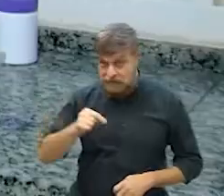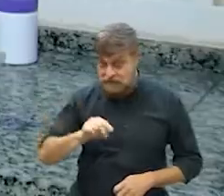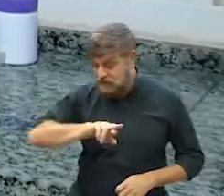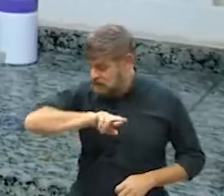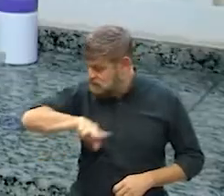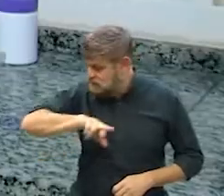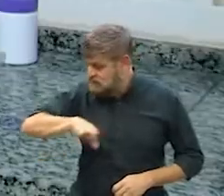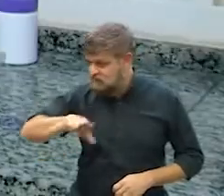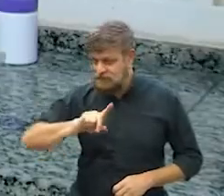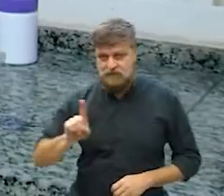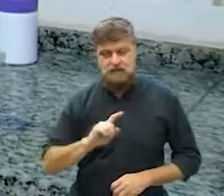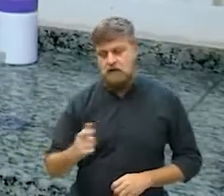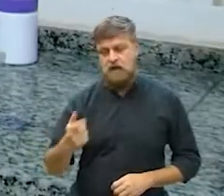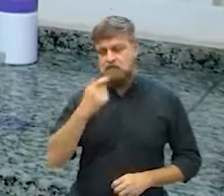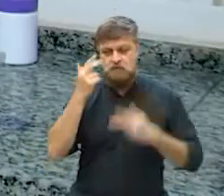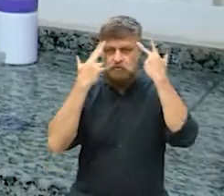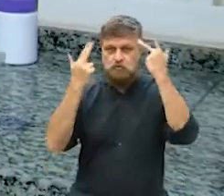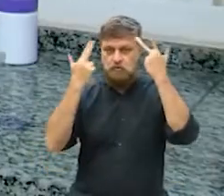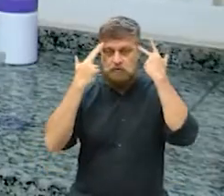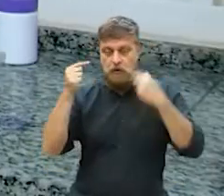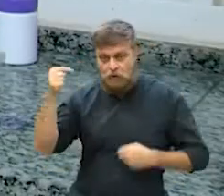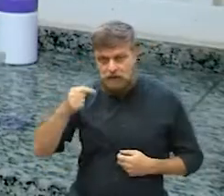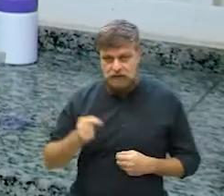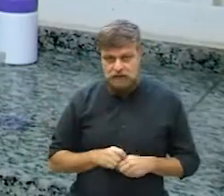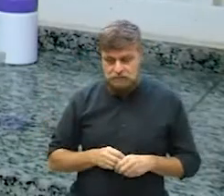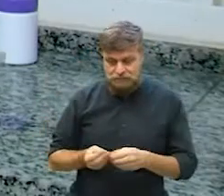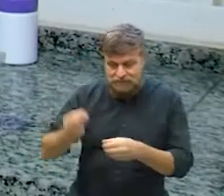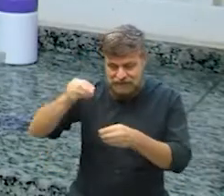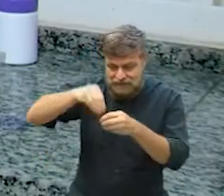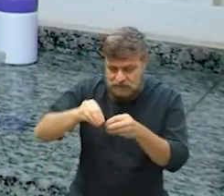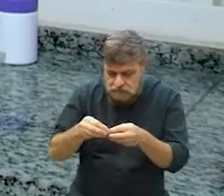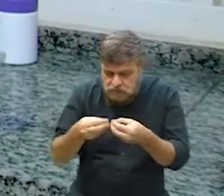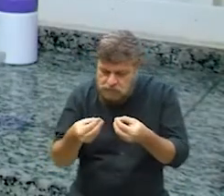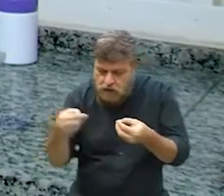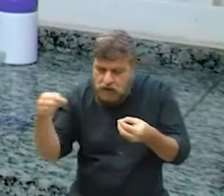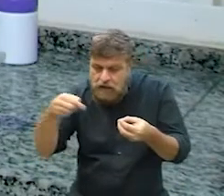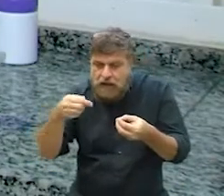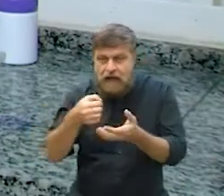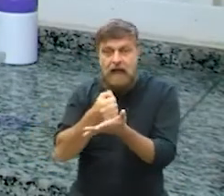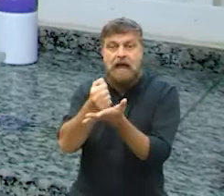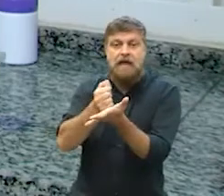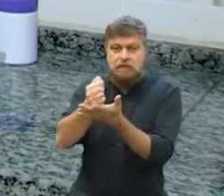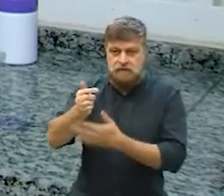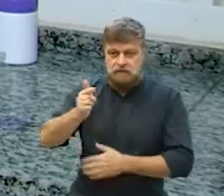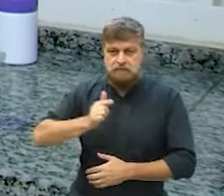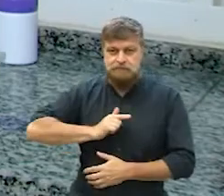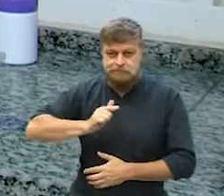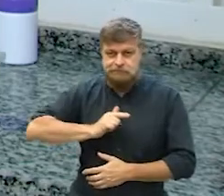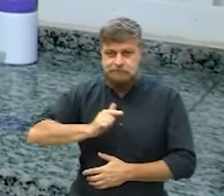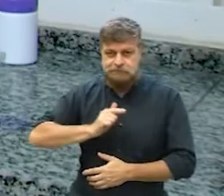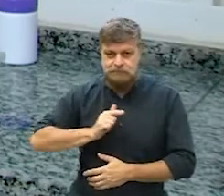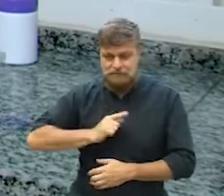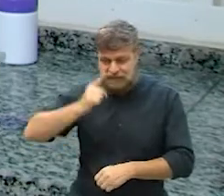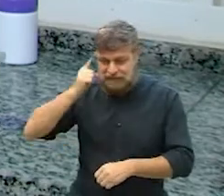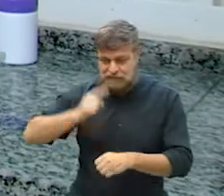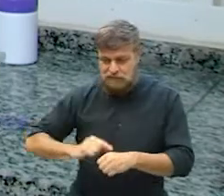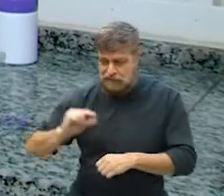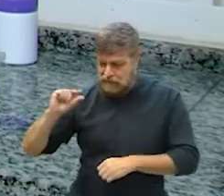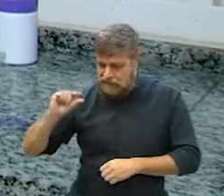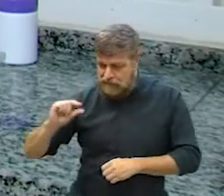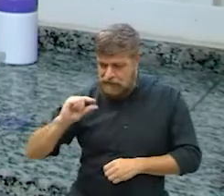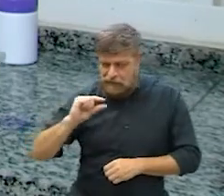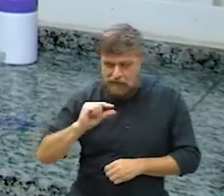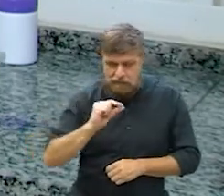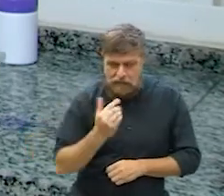biscoito. Mas esse aqui não é qualquer biscoito, viu? Dentro dele tem medicamento. Ao invés de